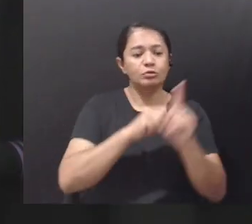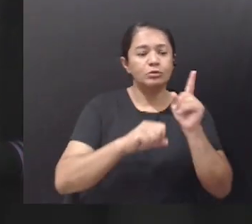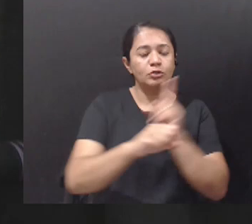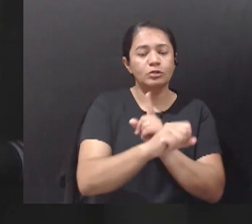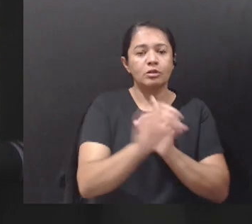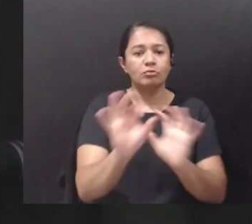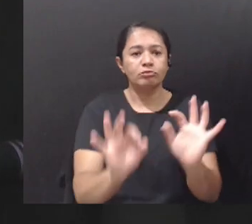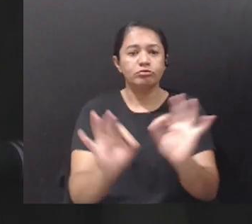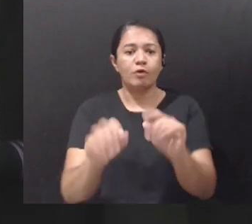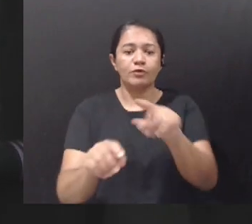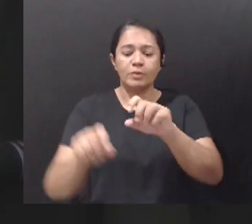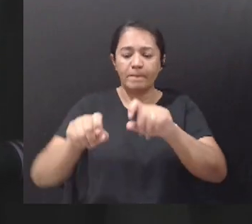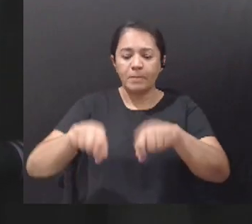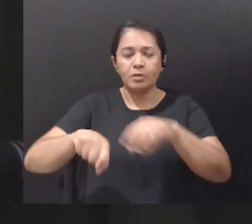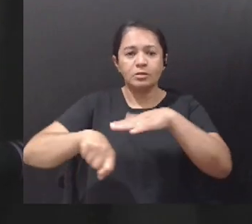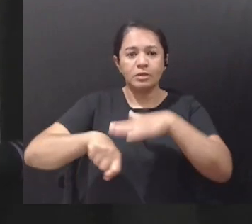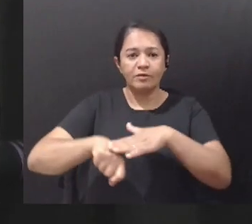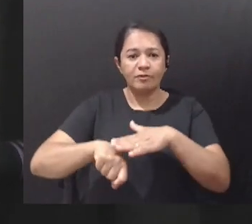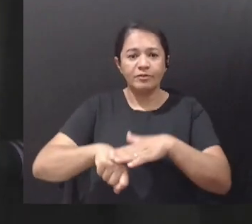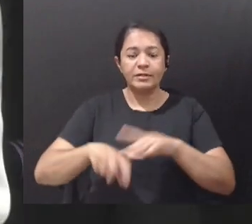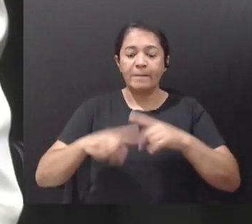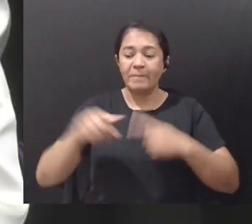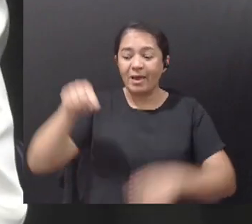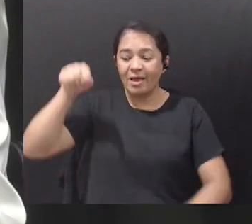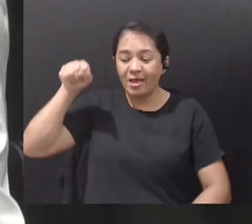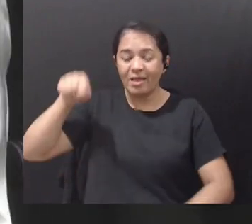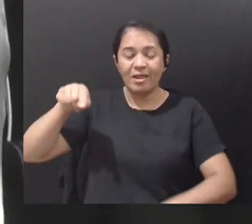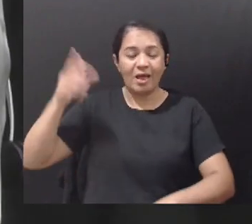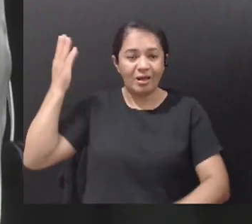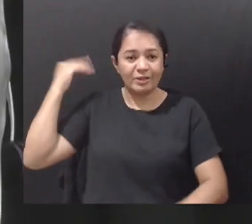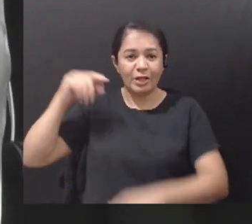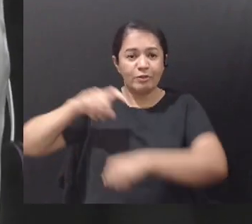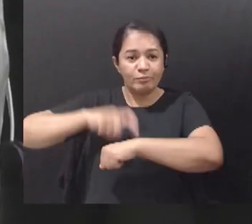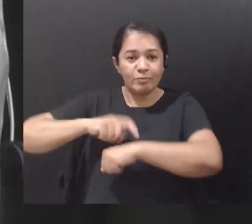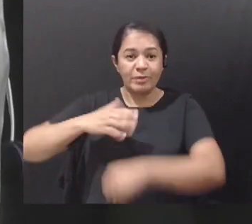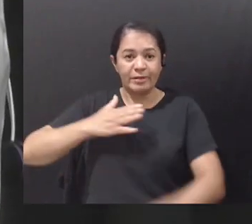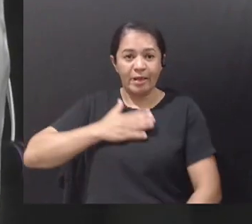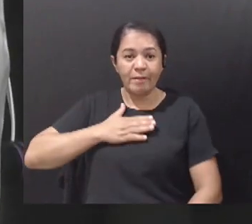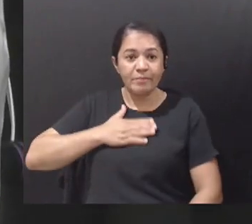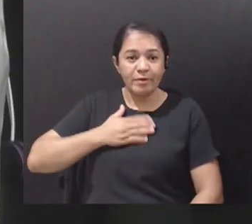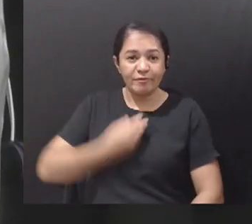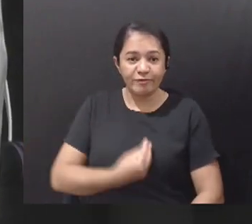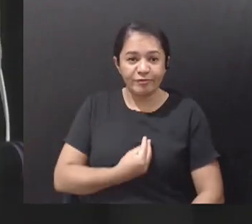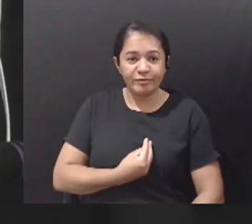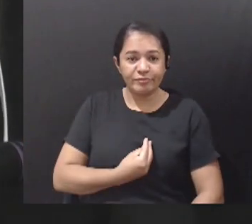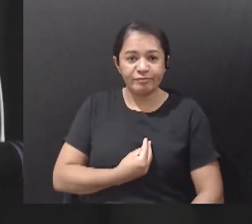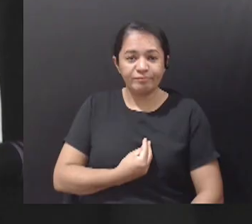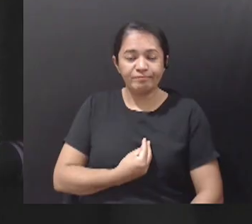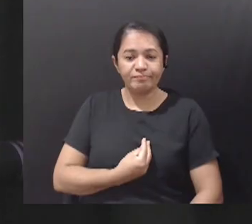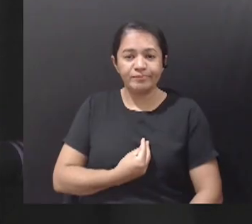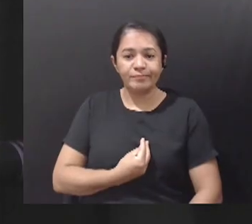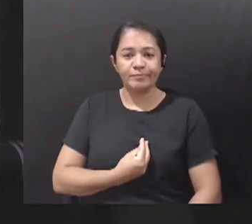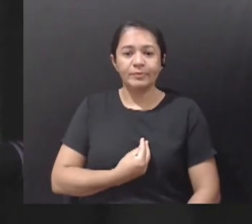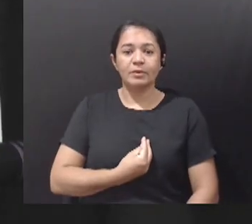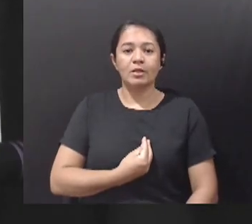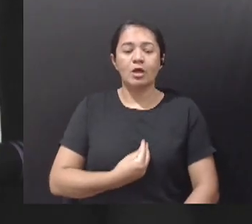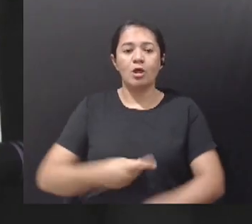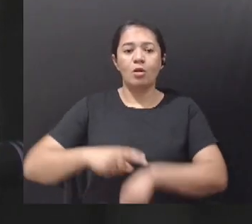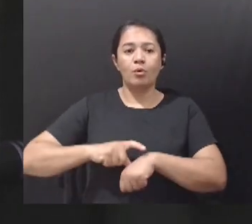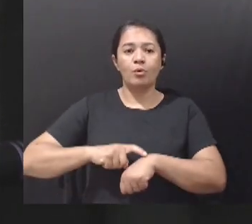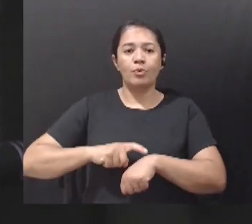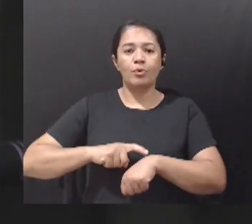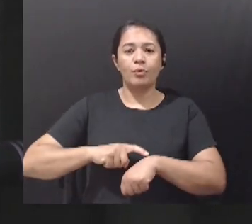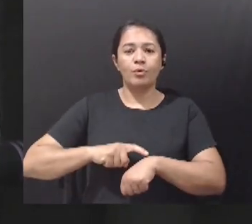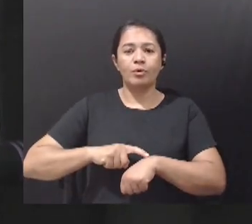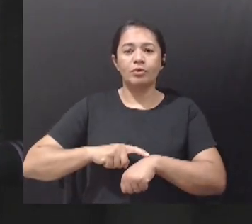fazer. Mas naquele momento, para mim, onde tinha esse momento de poder